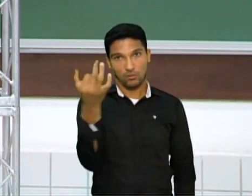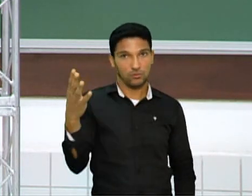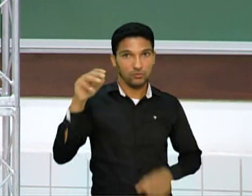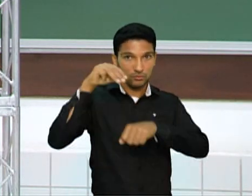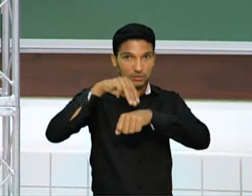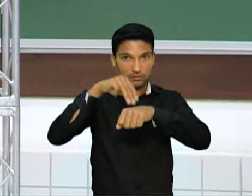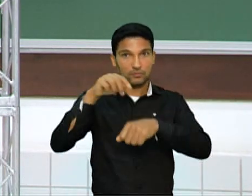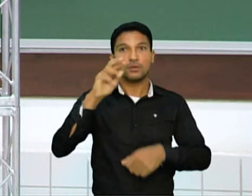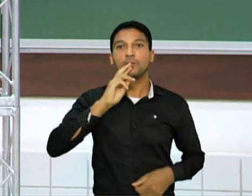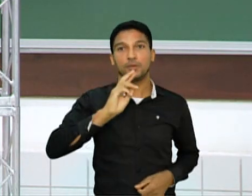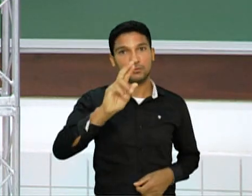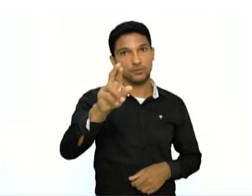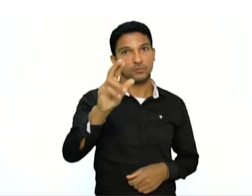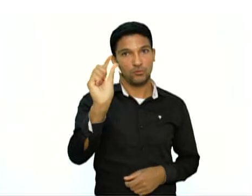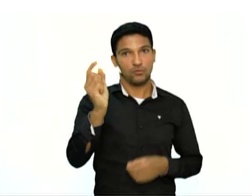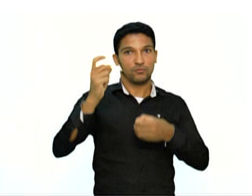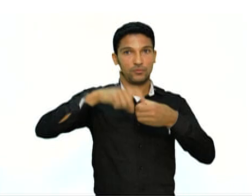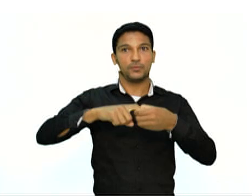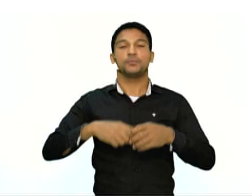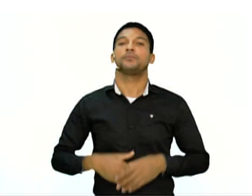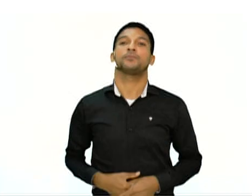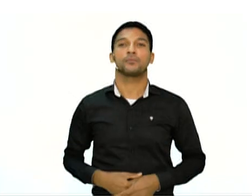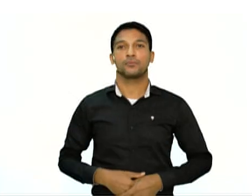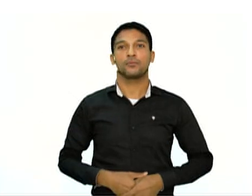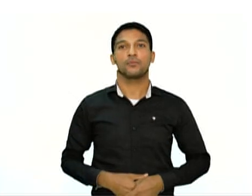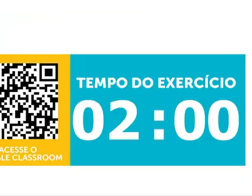responder essa questão e logo eu volto com a resposta.